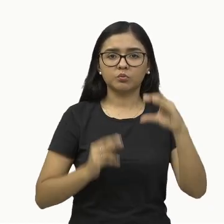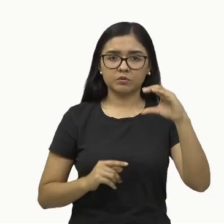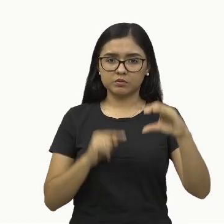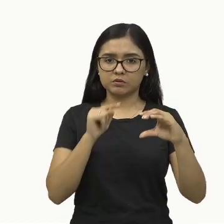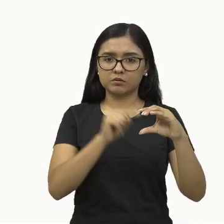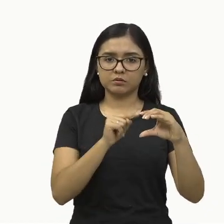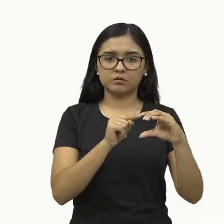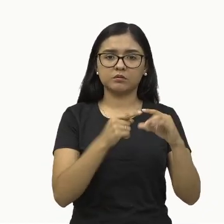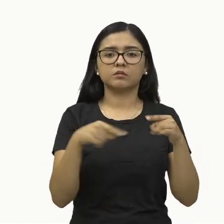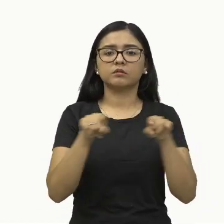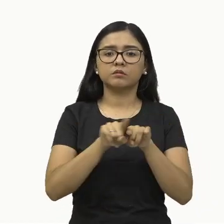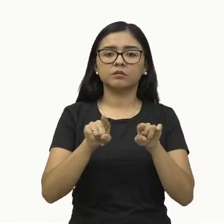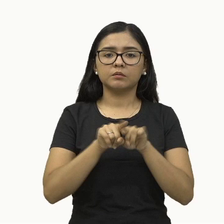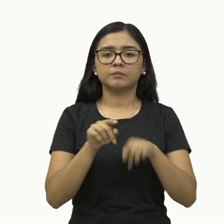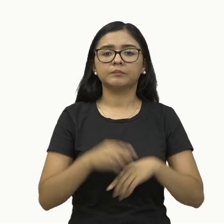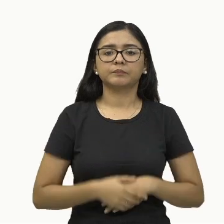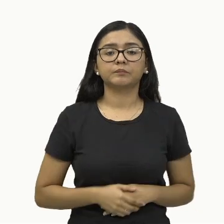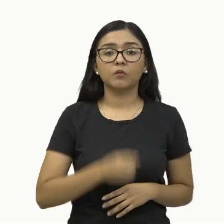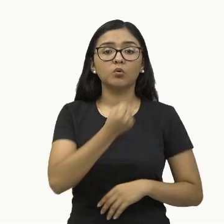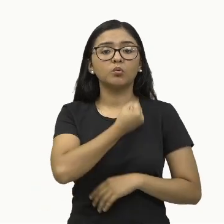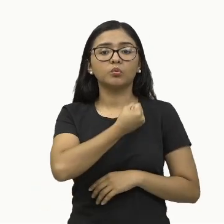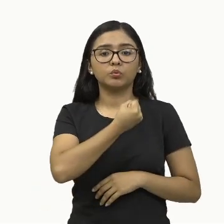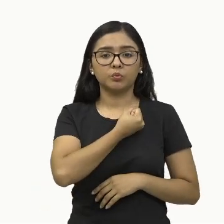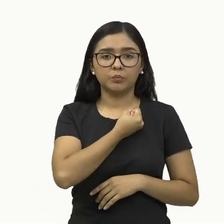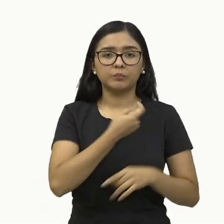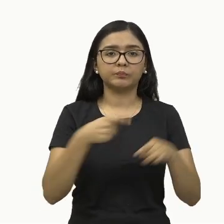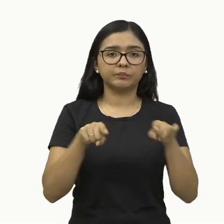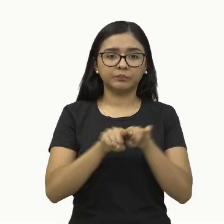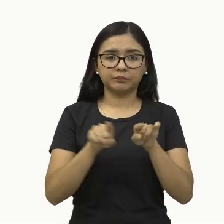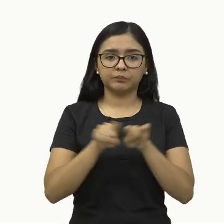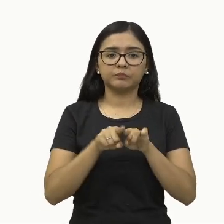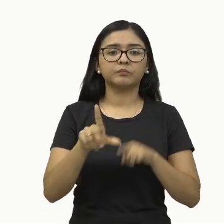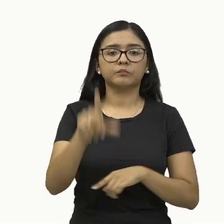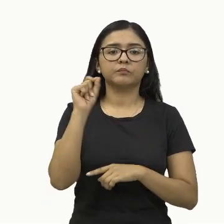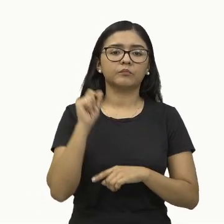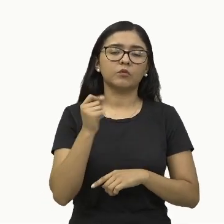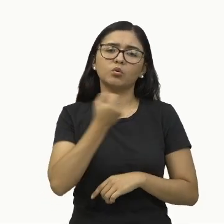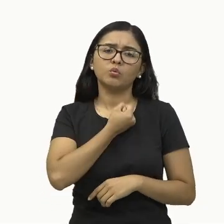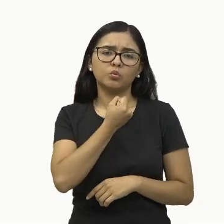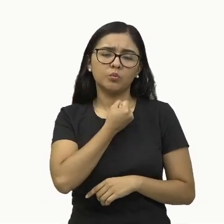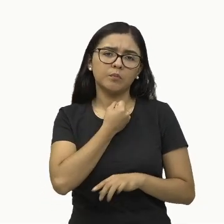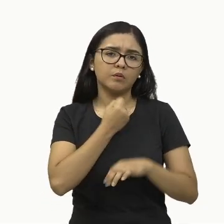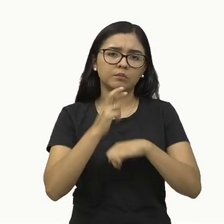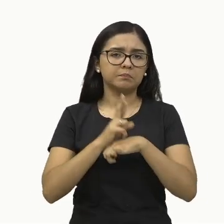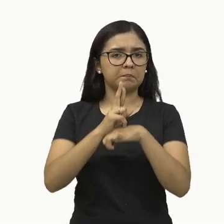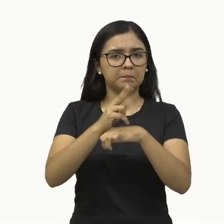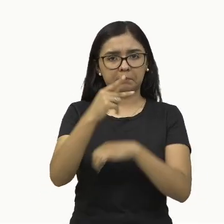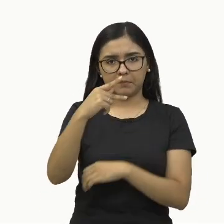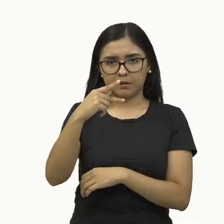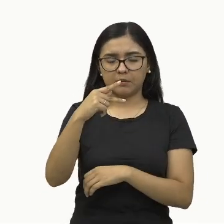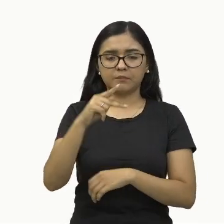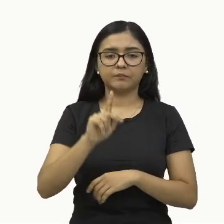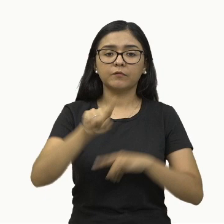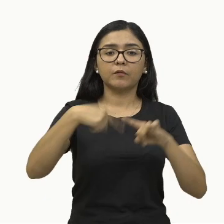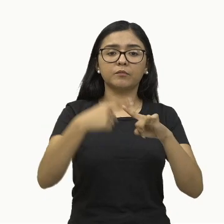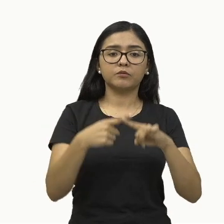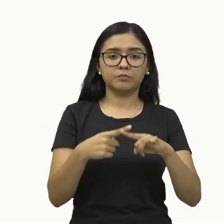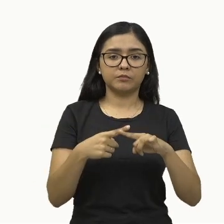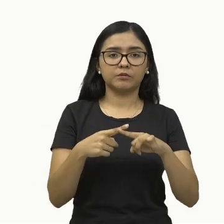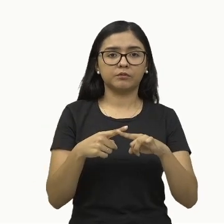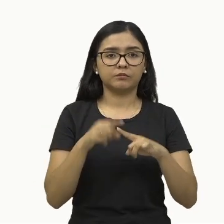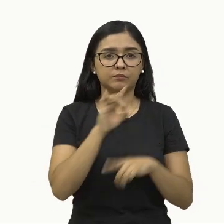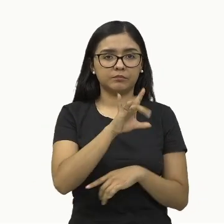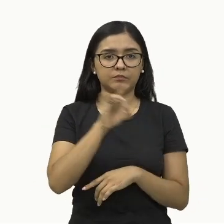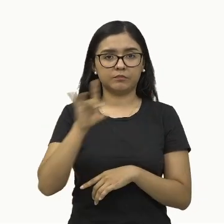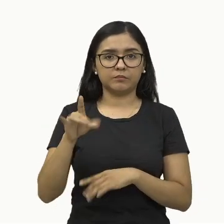por N, e um número real, também qualquer, vamos chamar esse número de P, multiplicando cada elemento